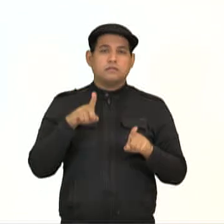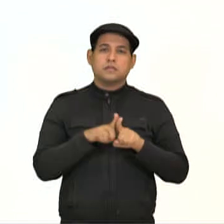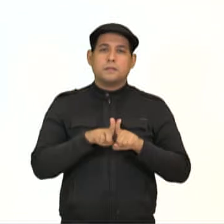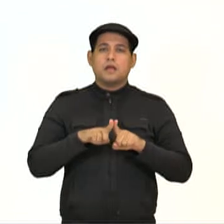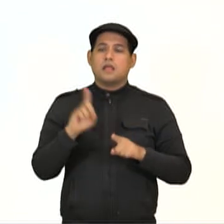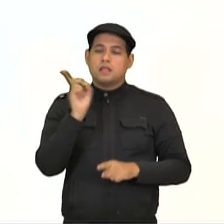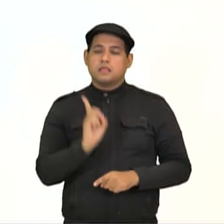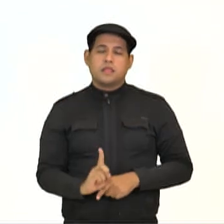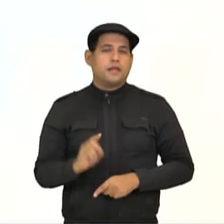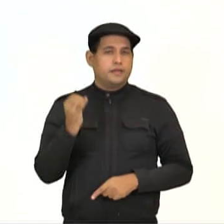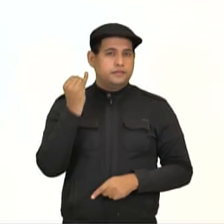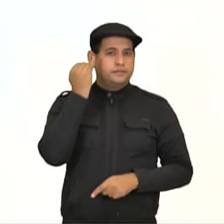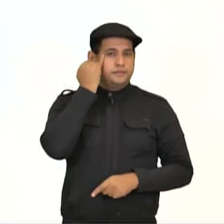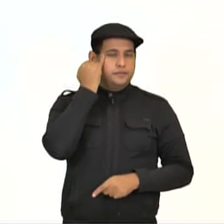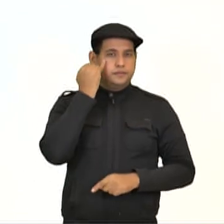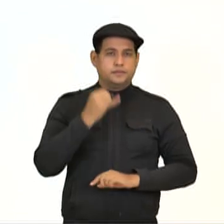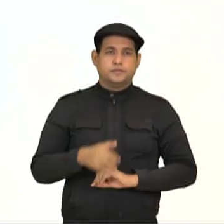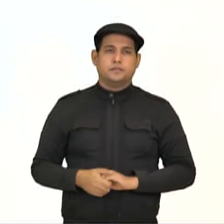intelectual.